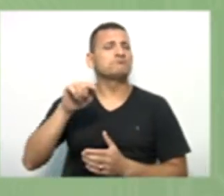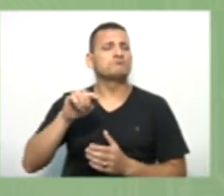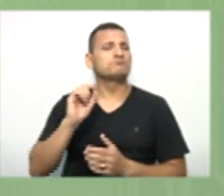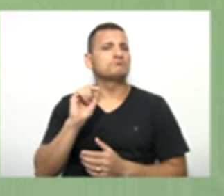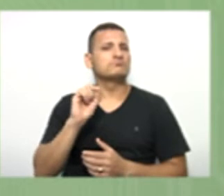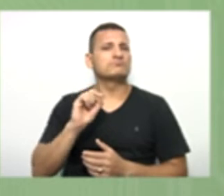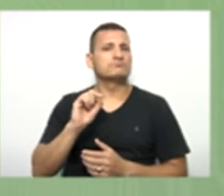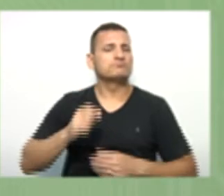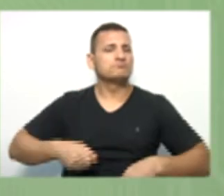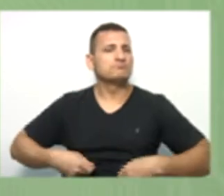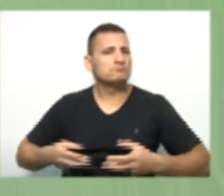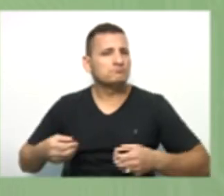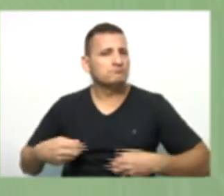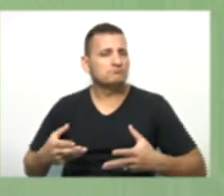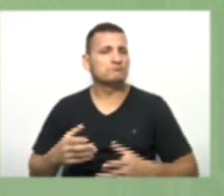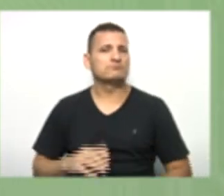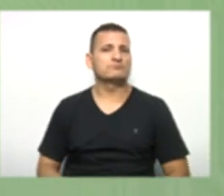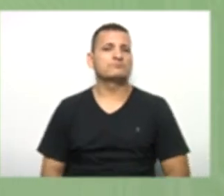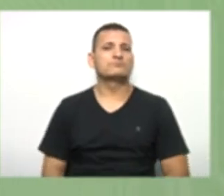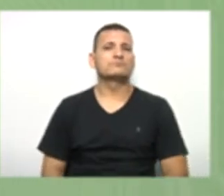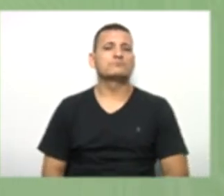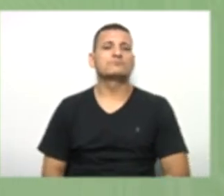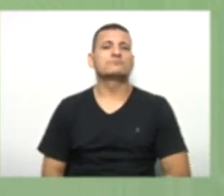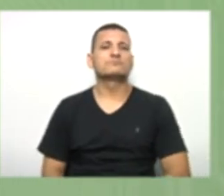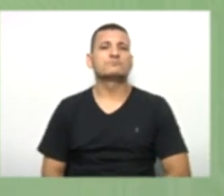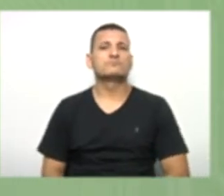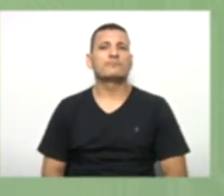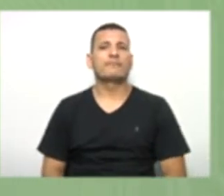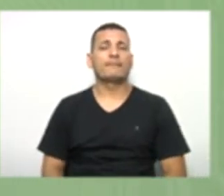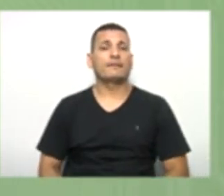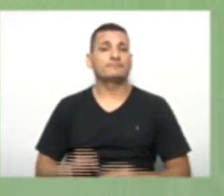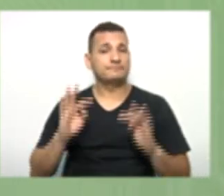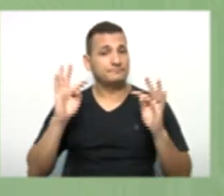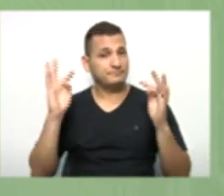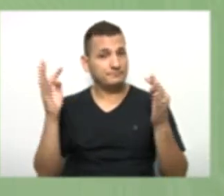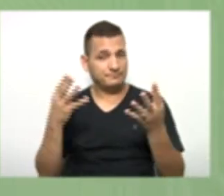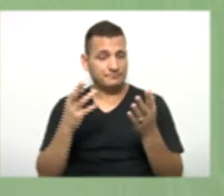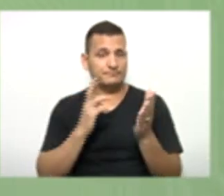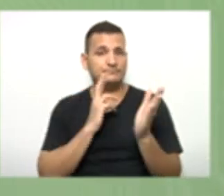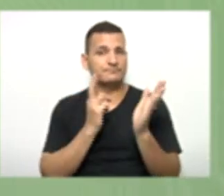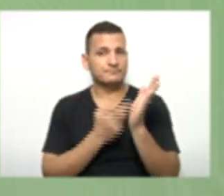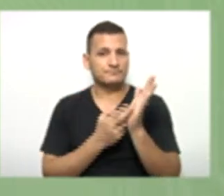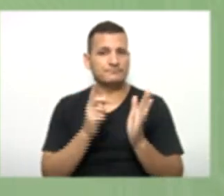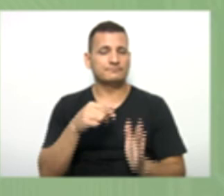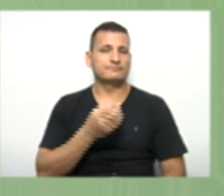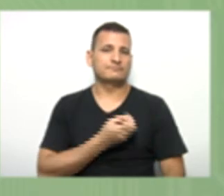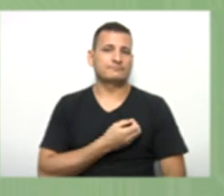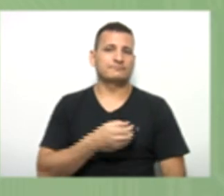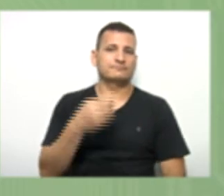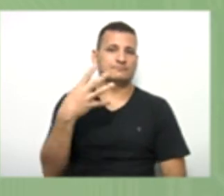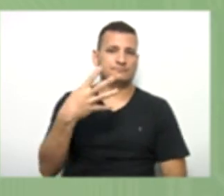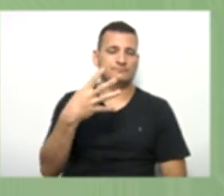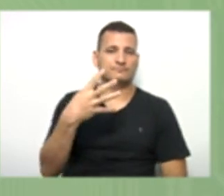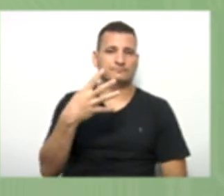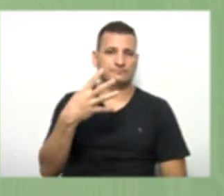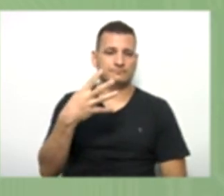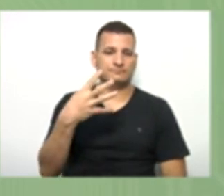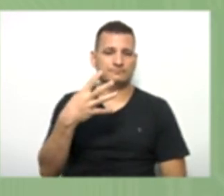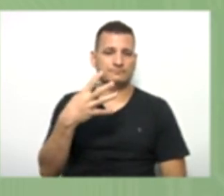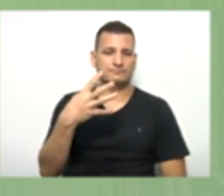essa depreciação, né? Todos eles colocaram, professora, que esse aí é o 4, dispêndios